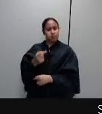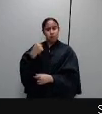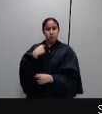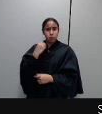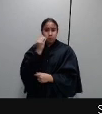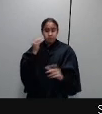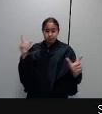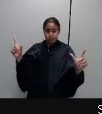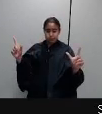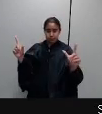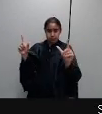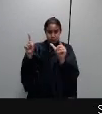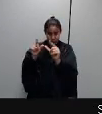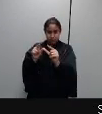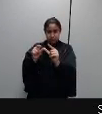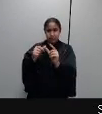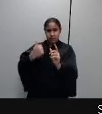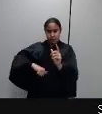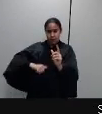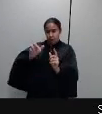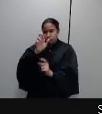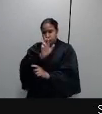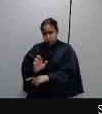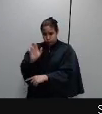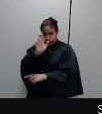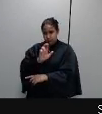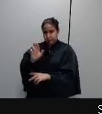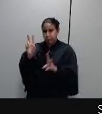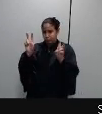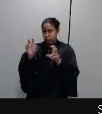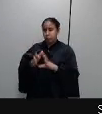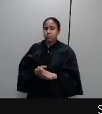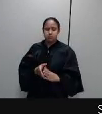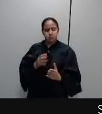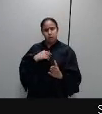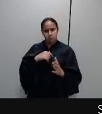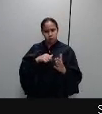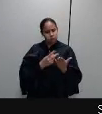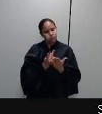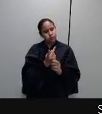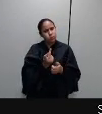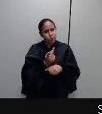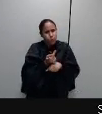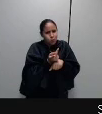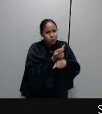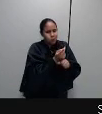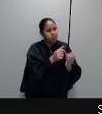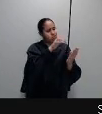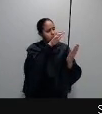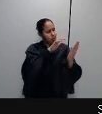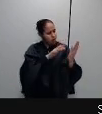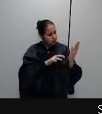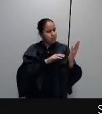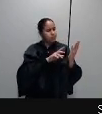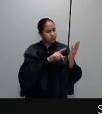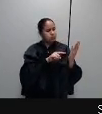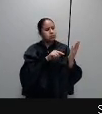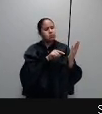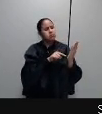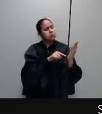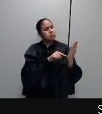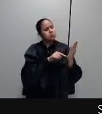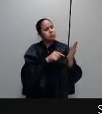chuva forte minhas anotações no sentido então de superar aplicação da sua Pet e